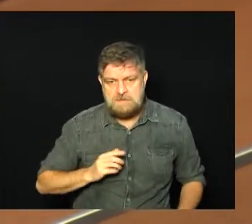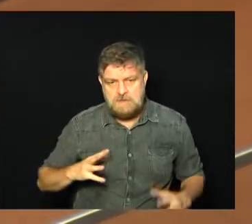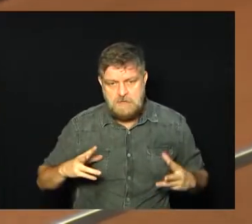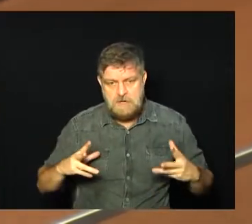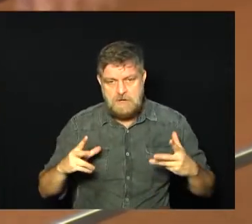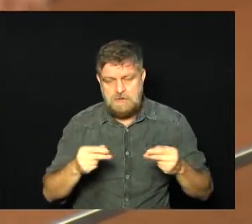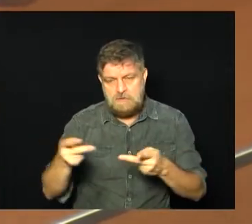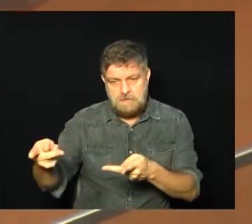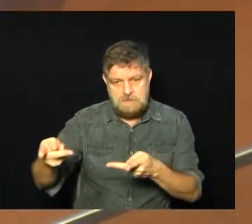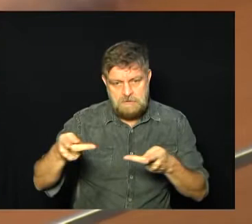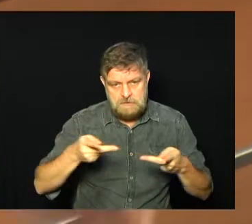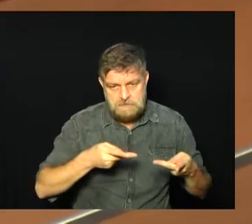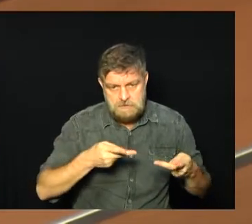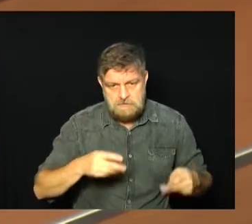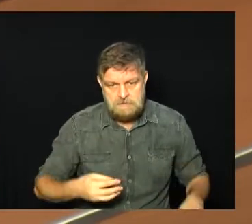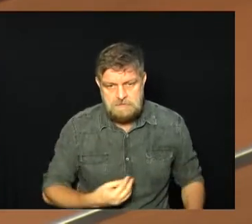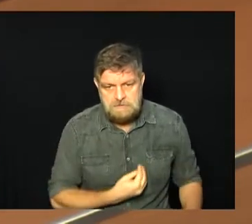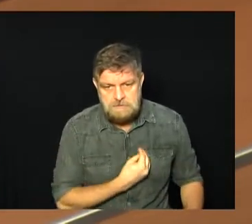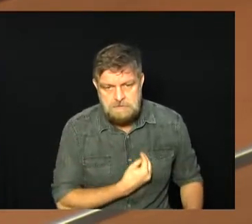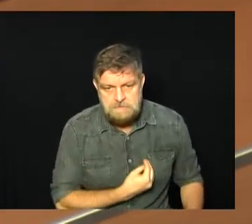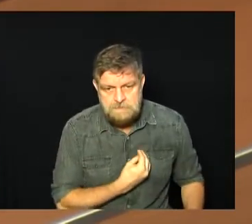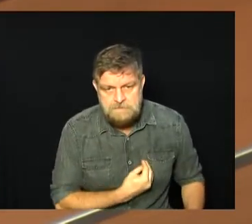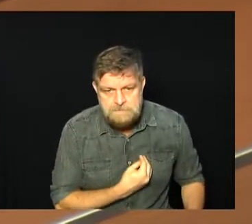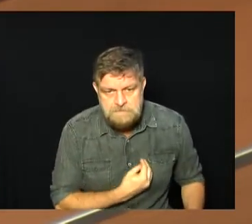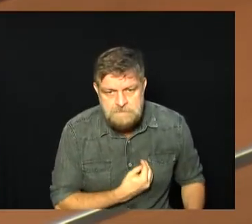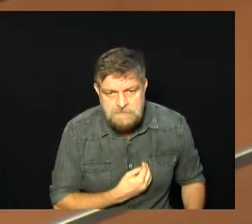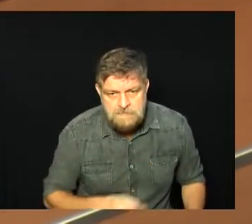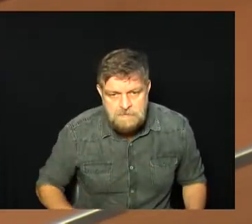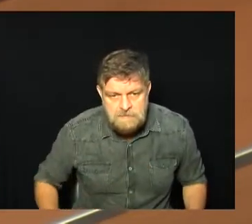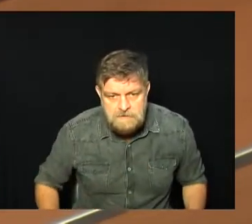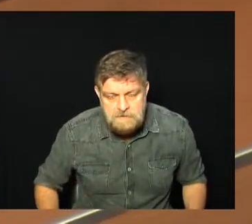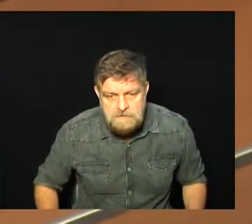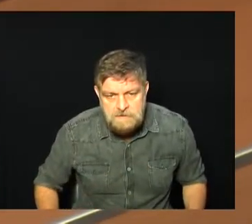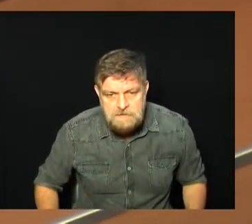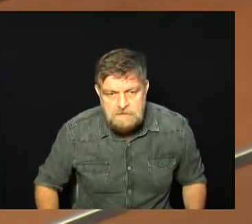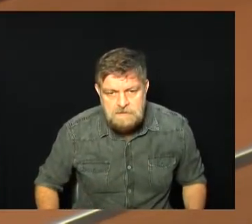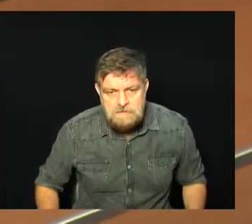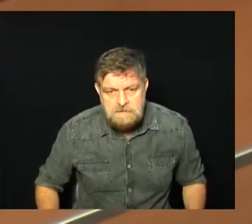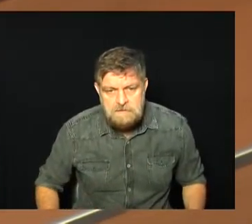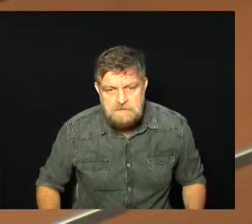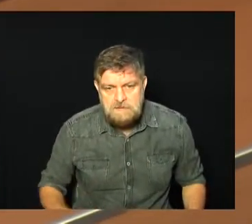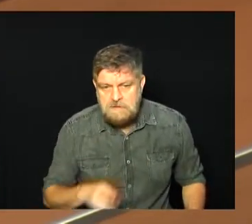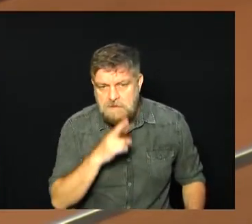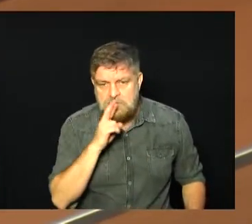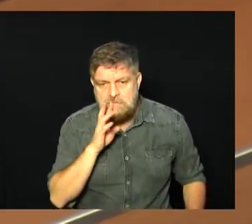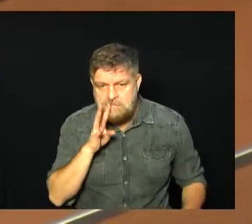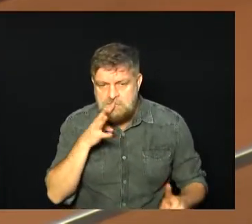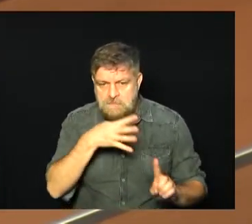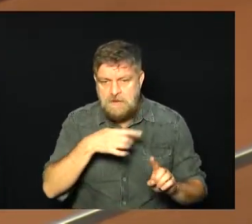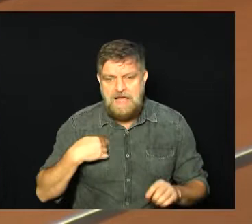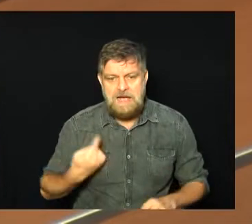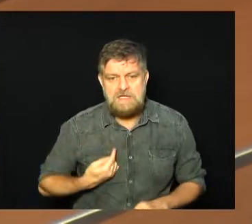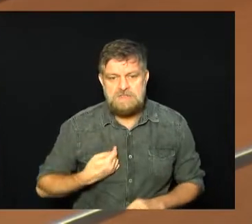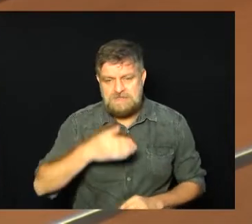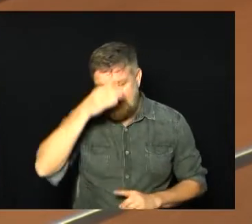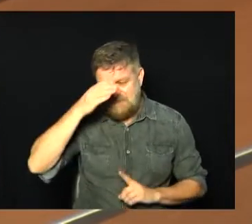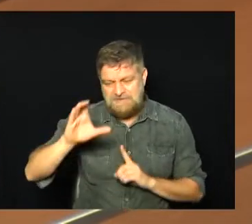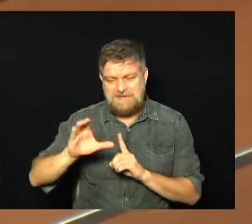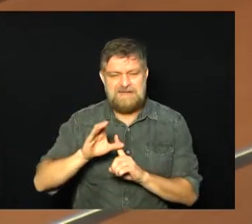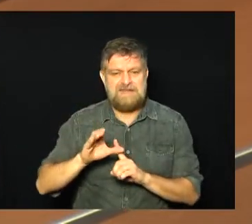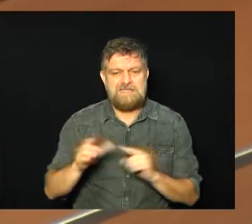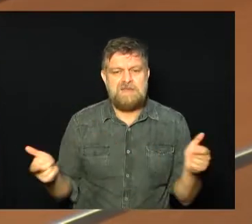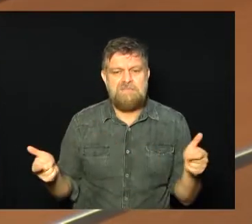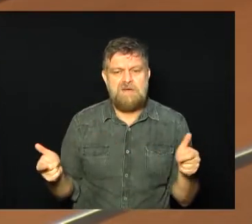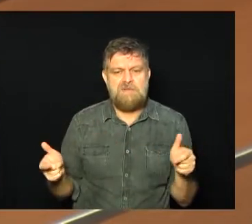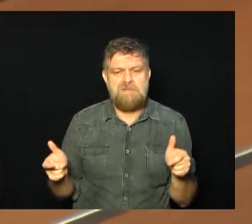desculpa, presentes. Foi uma imagem super negativa criada para o restaurante. A gente perdeu muito cliente, mas muito, muito,